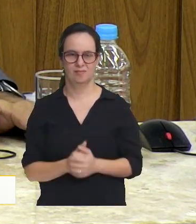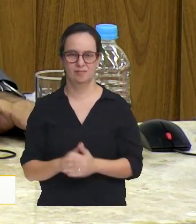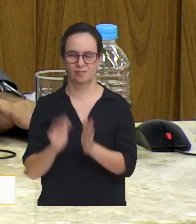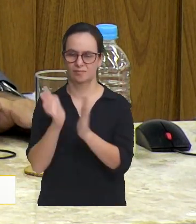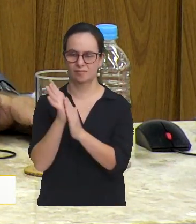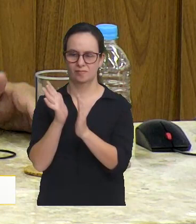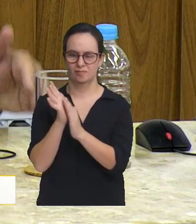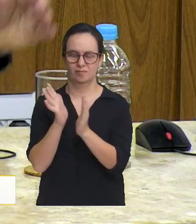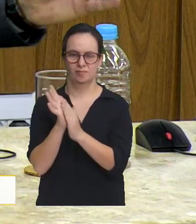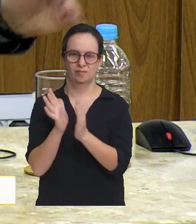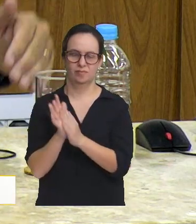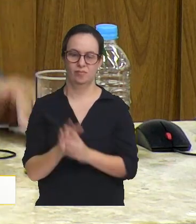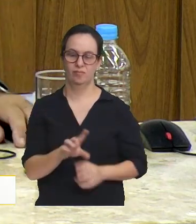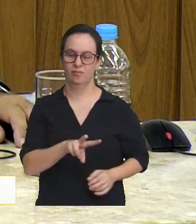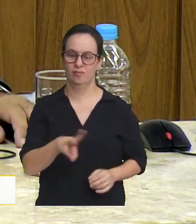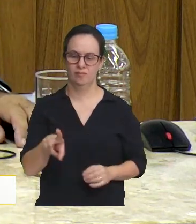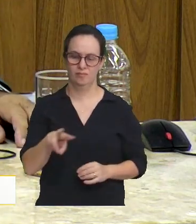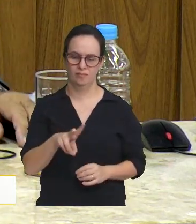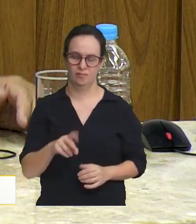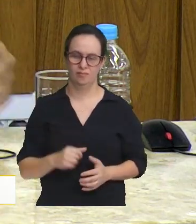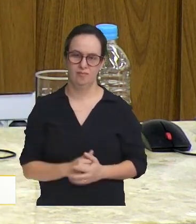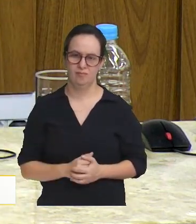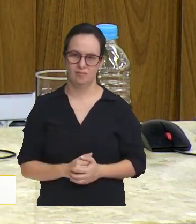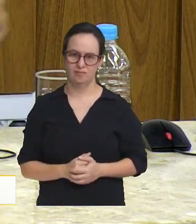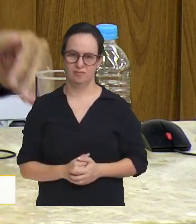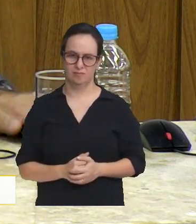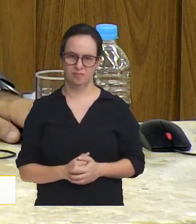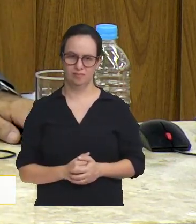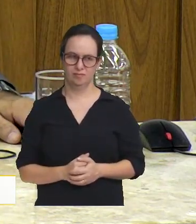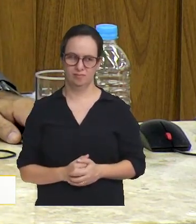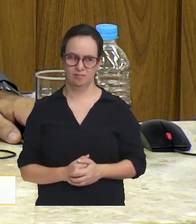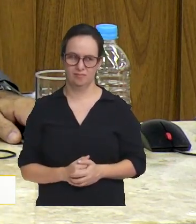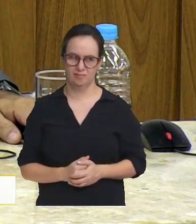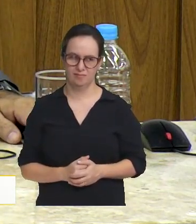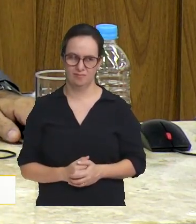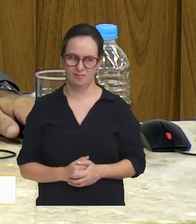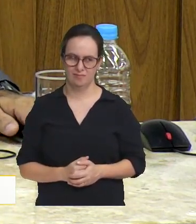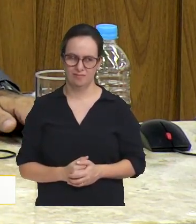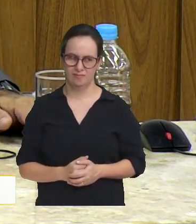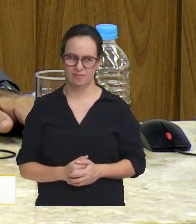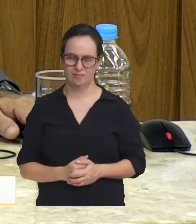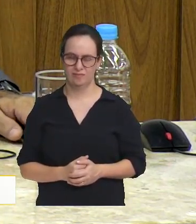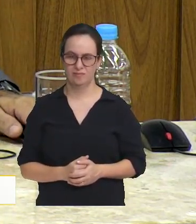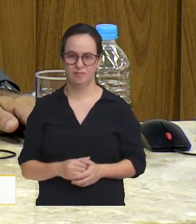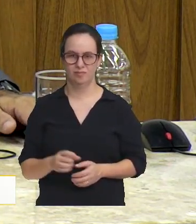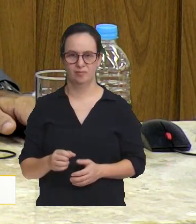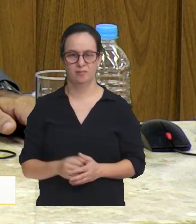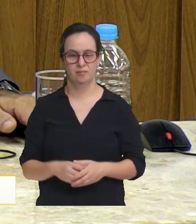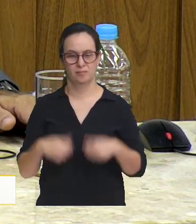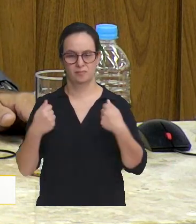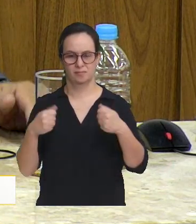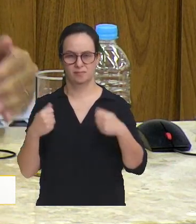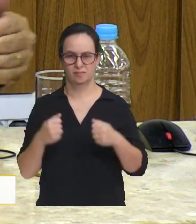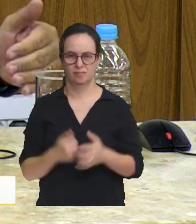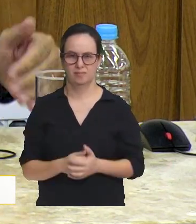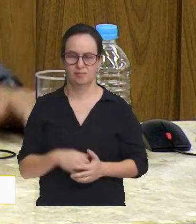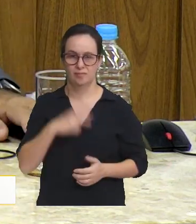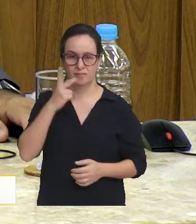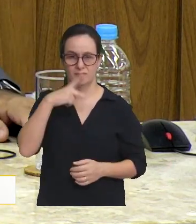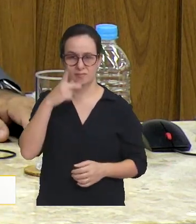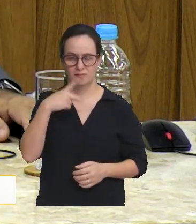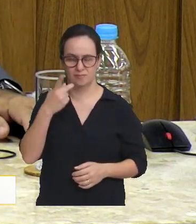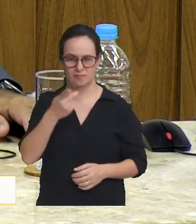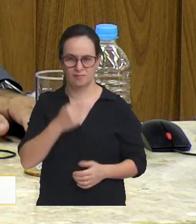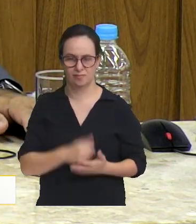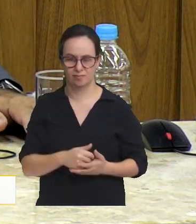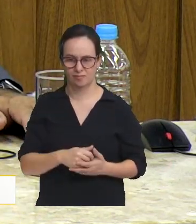deixo um legado maravilhoso aqui a essa família. Eu não podia, nesse ponto, deixar, me furtar de poder dar essa homenagem também